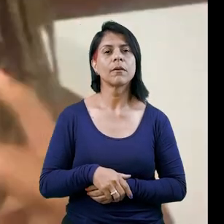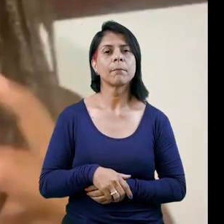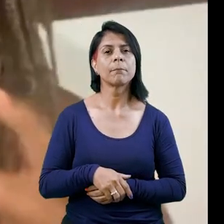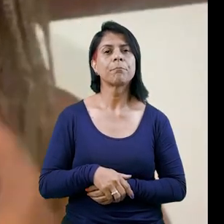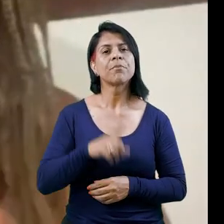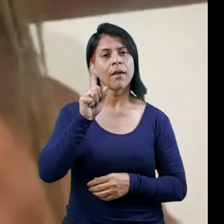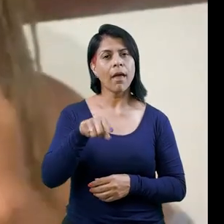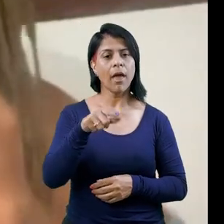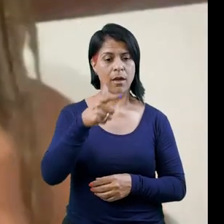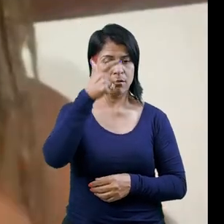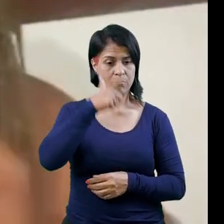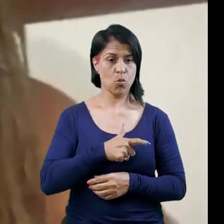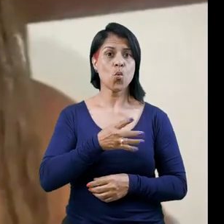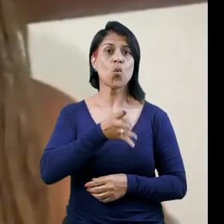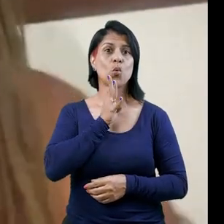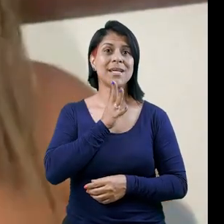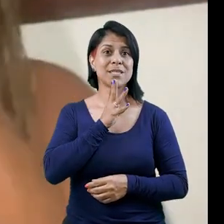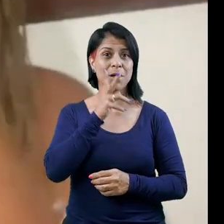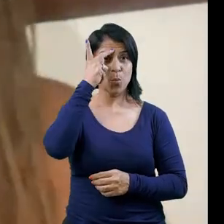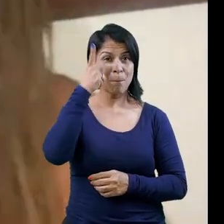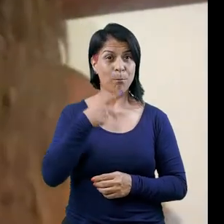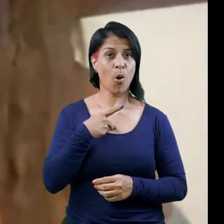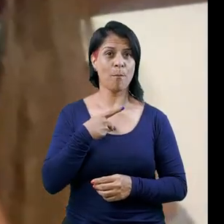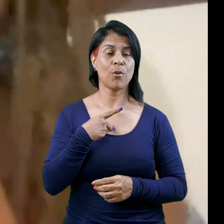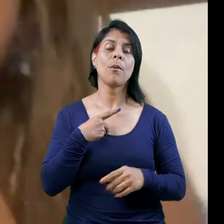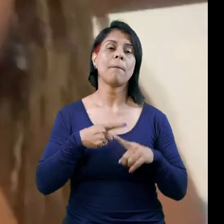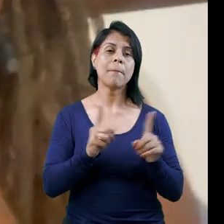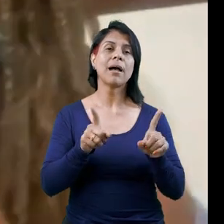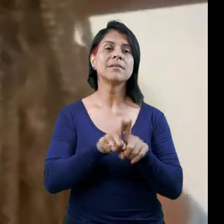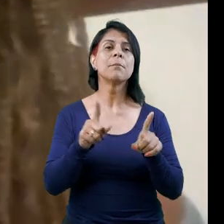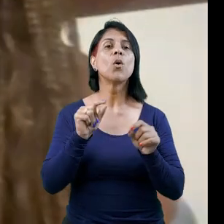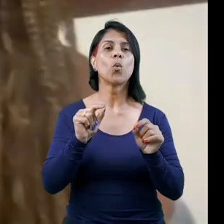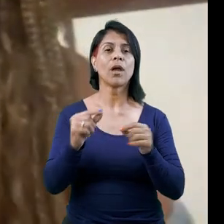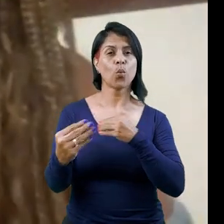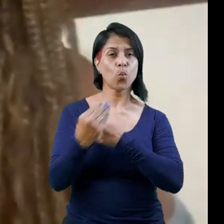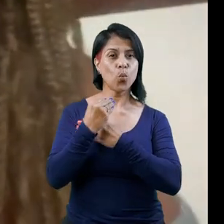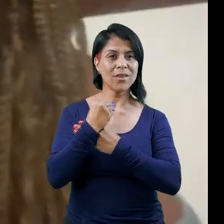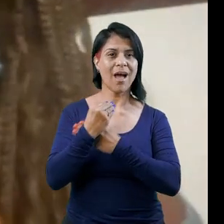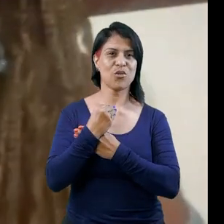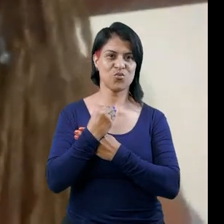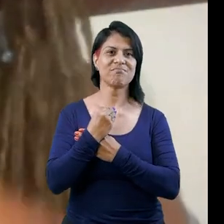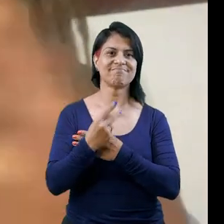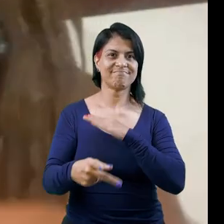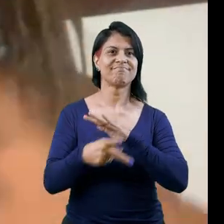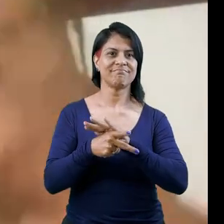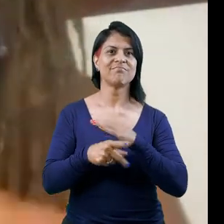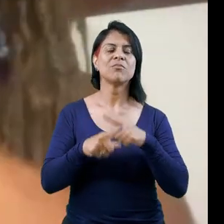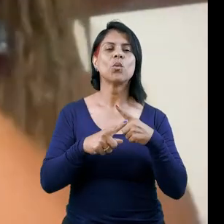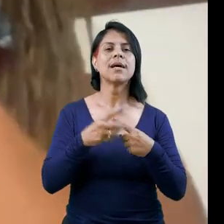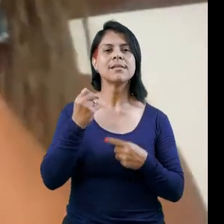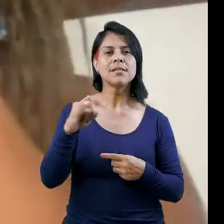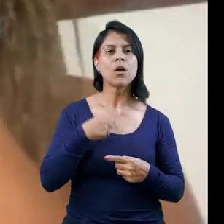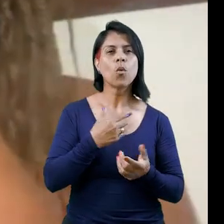o autoconhecimento, mas, sobretudo, o autocuidado. Eu acho que quando eu comecei a